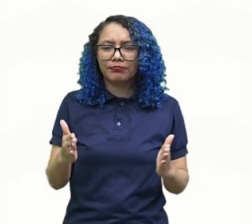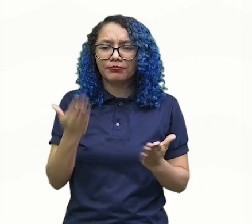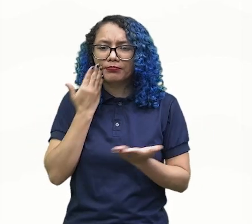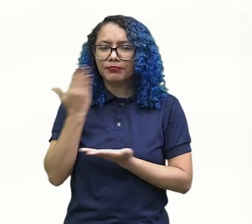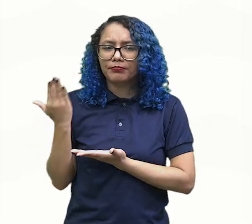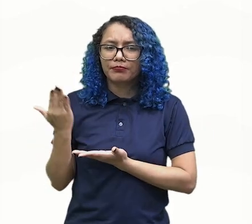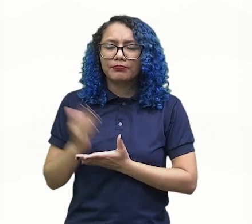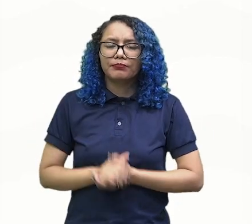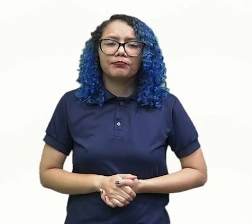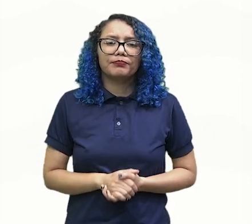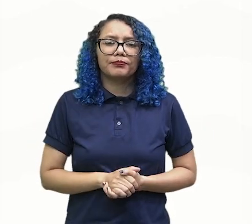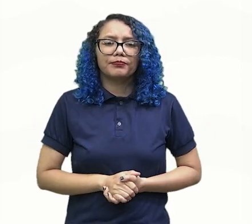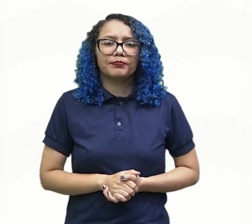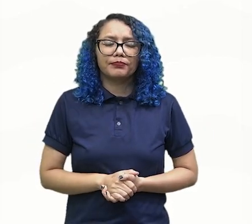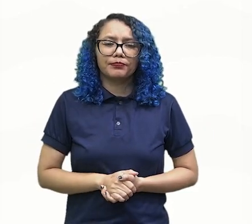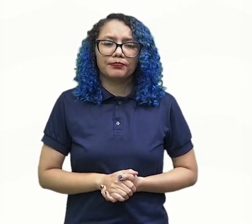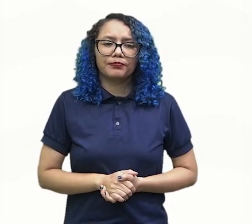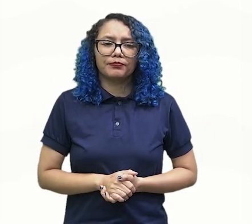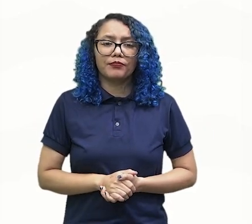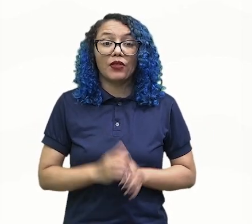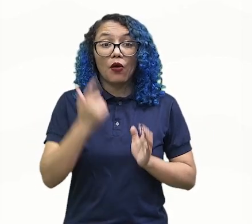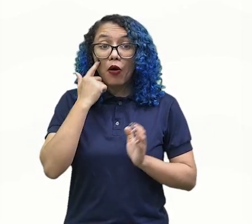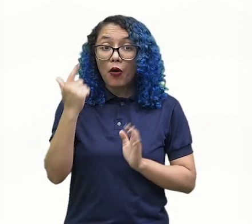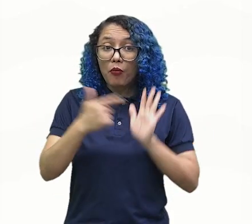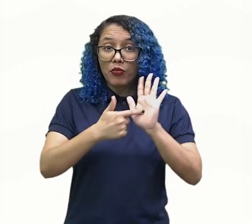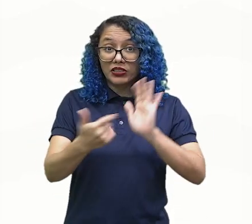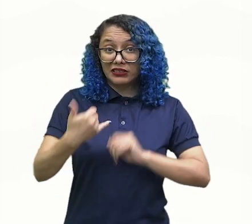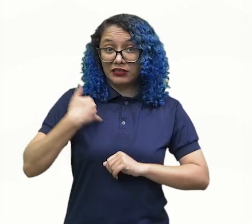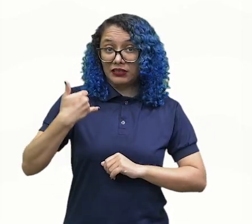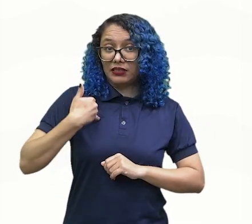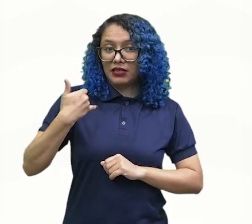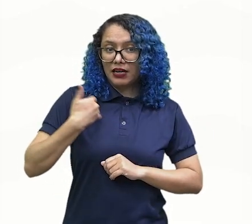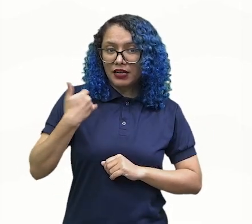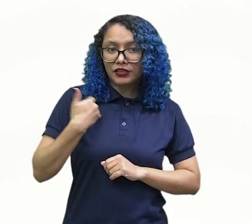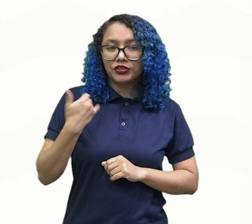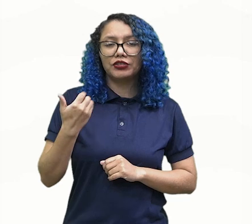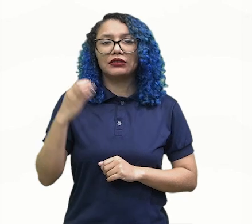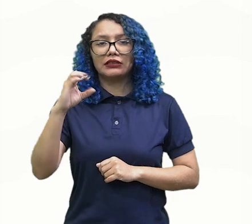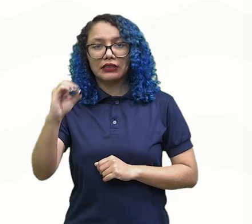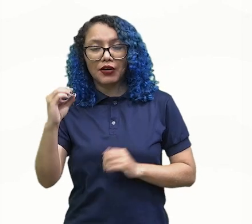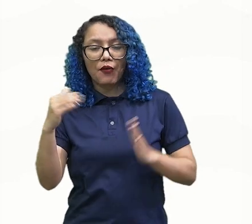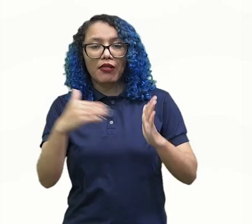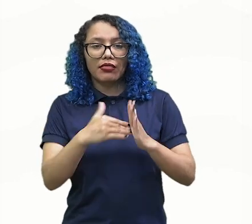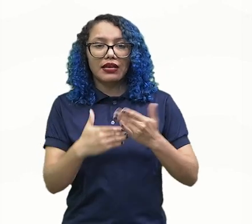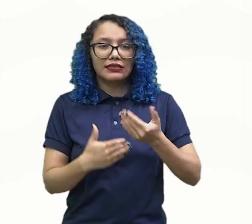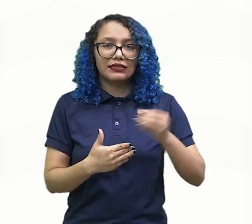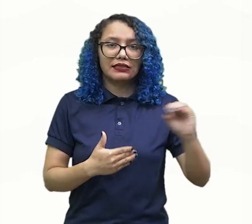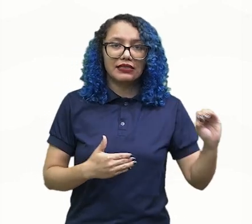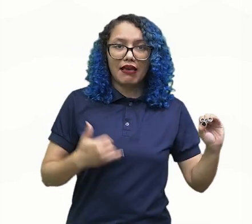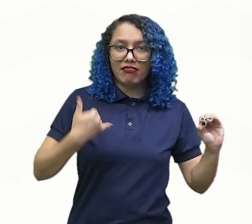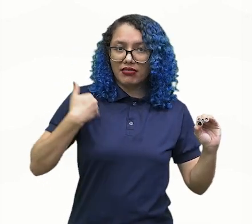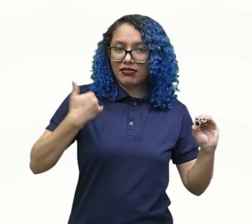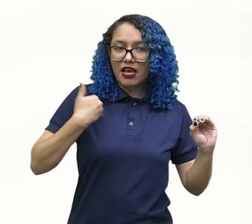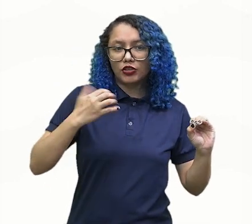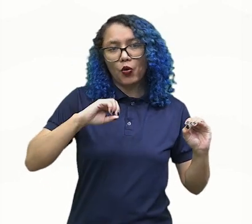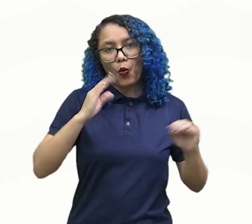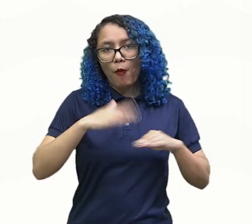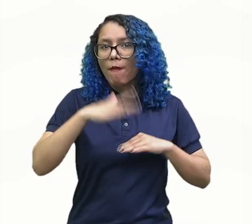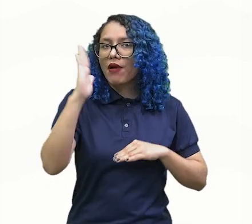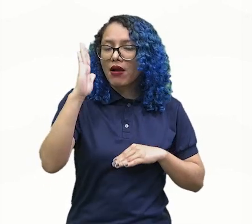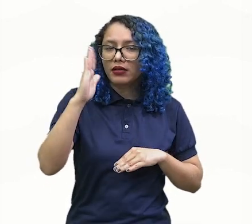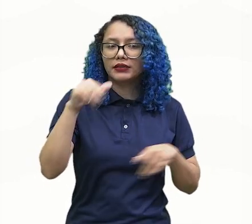é dado para a gente, né, a idade, tá, que vai chegando aí de 0 até 100 anos ou